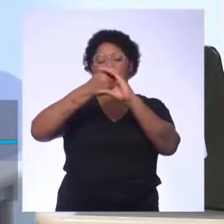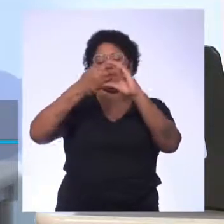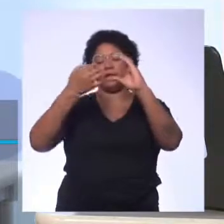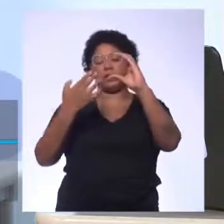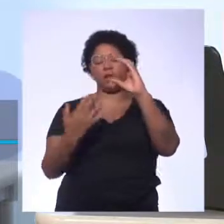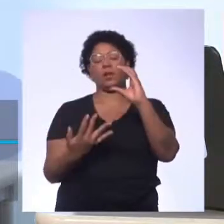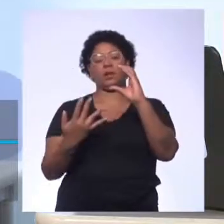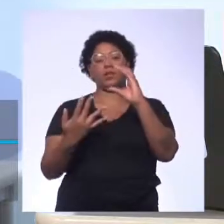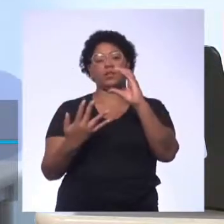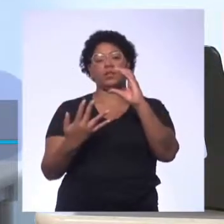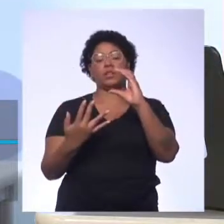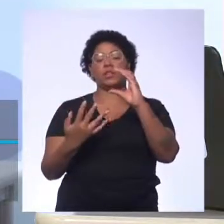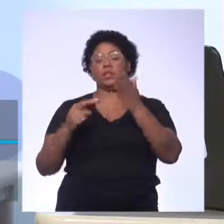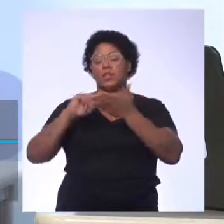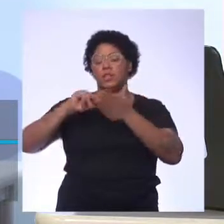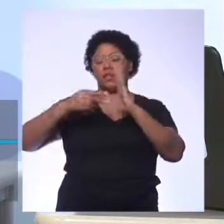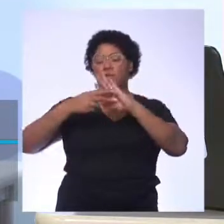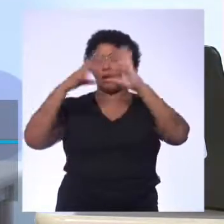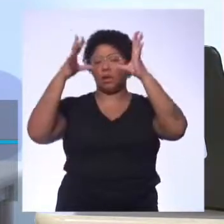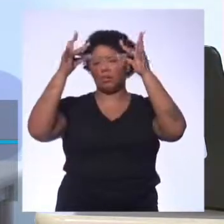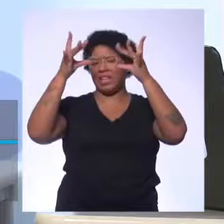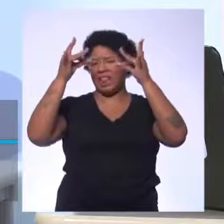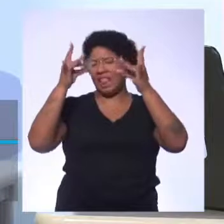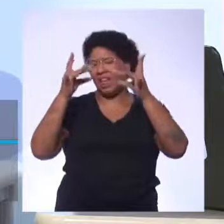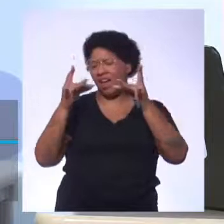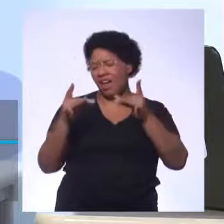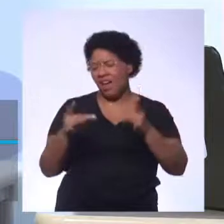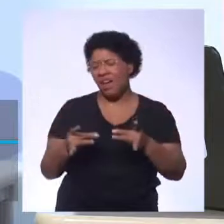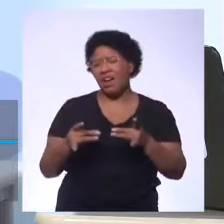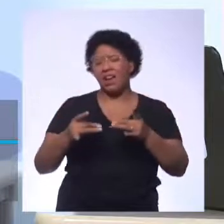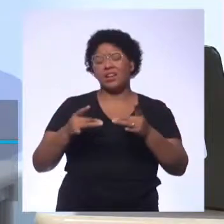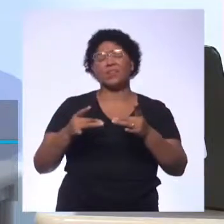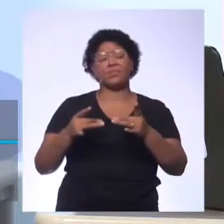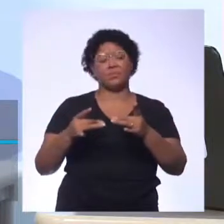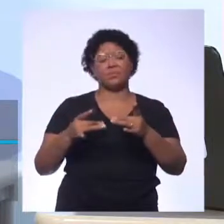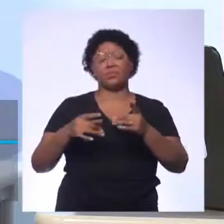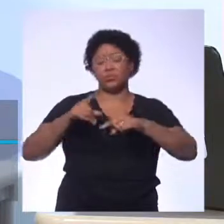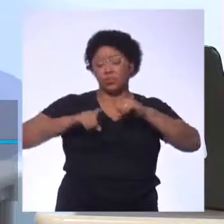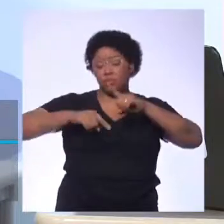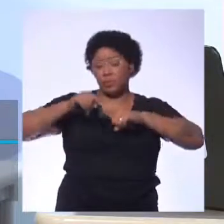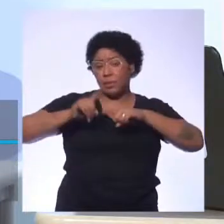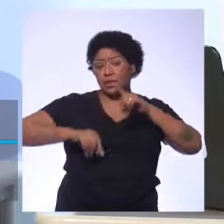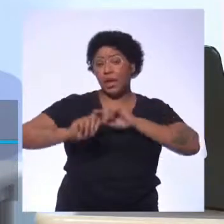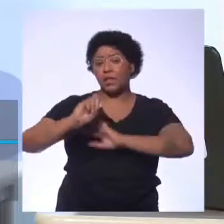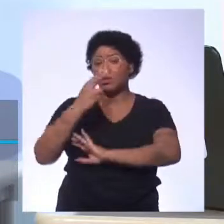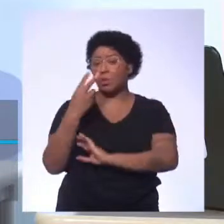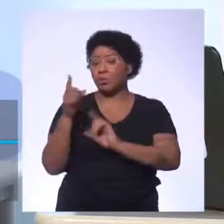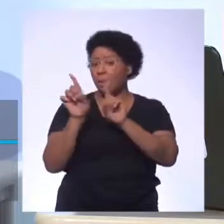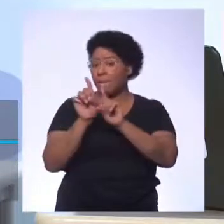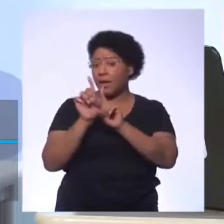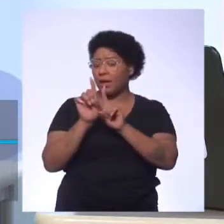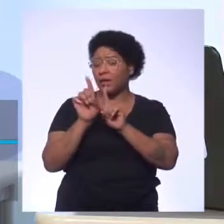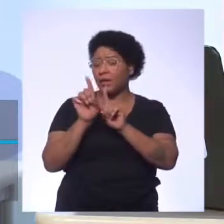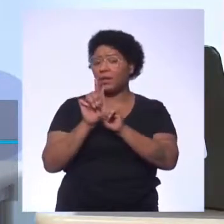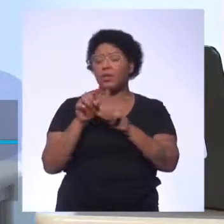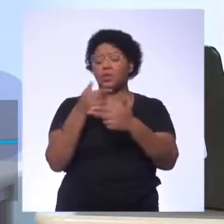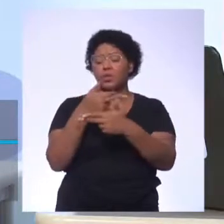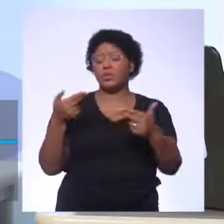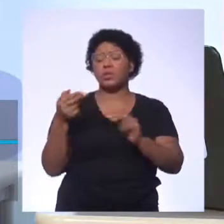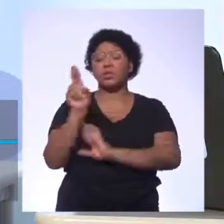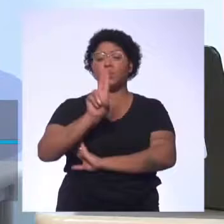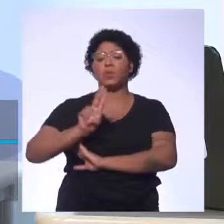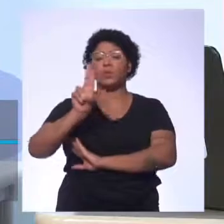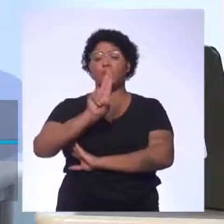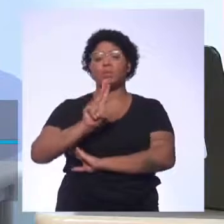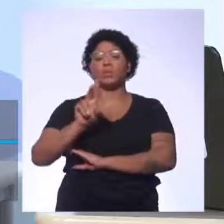Então, os adjetivos são características que os objetos, né, que os substantivos têm. Agora, nós vamos para uma segunda imagem.